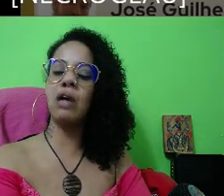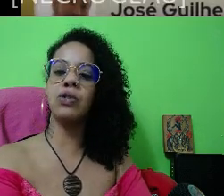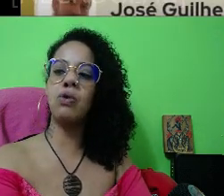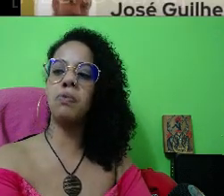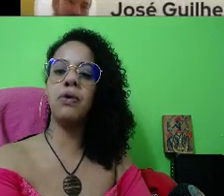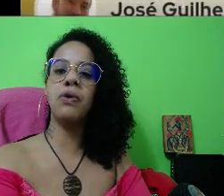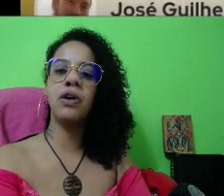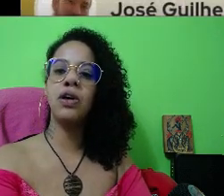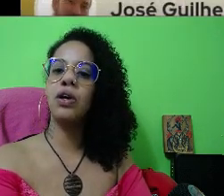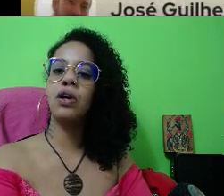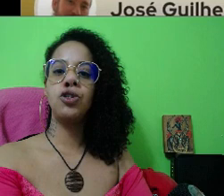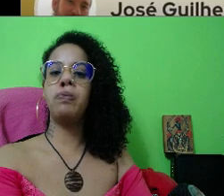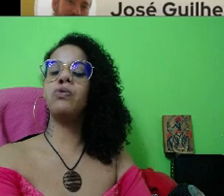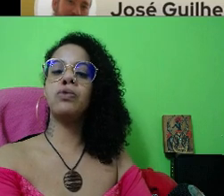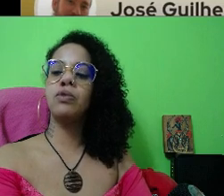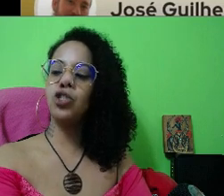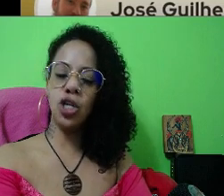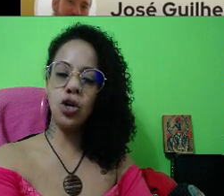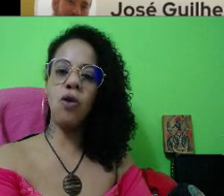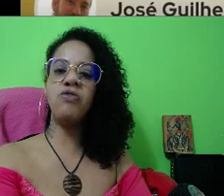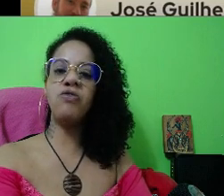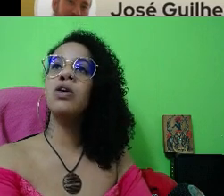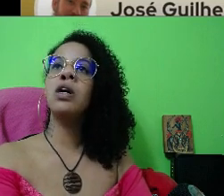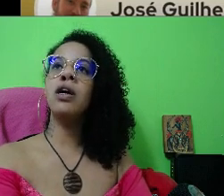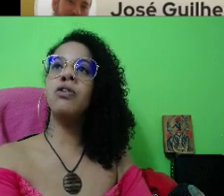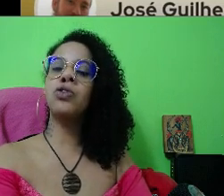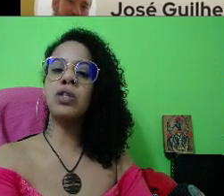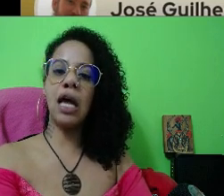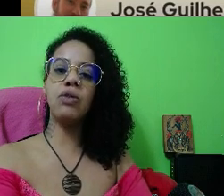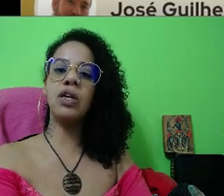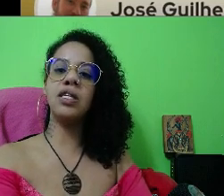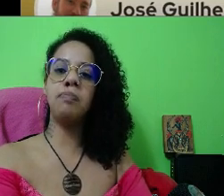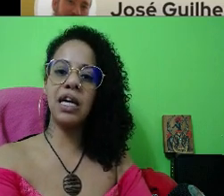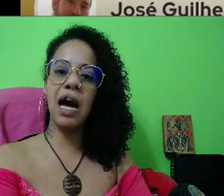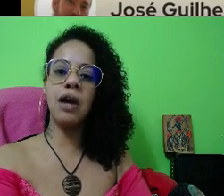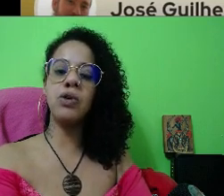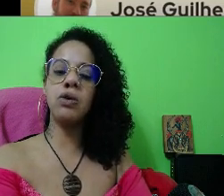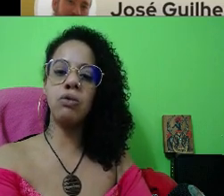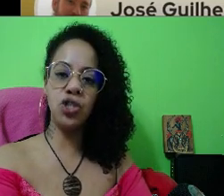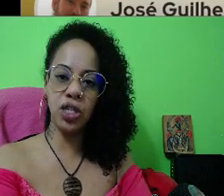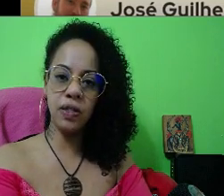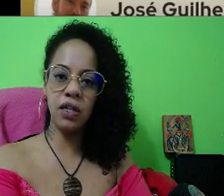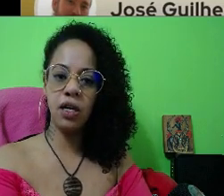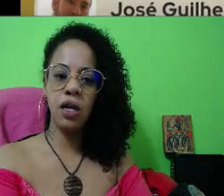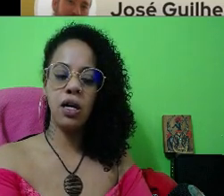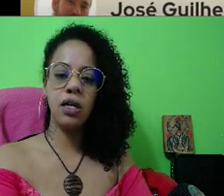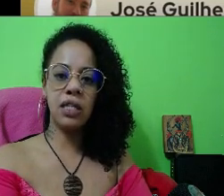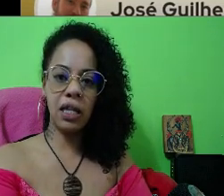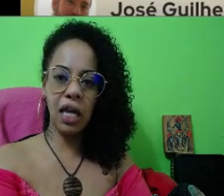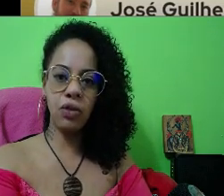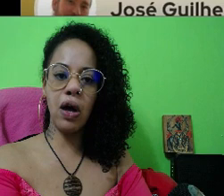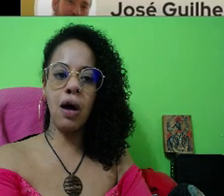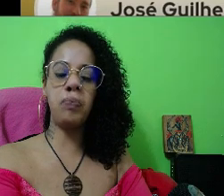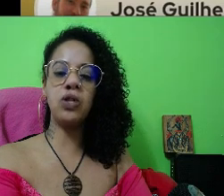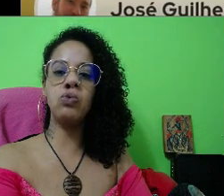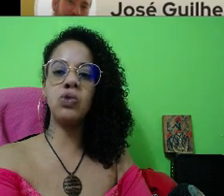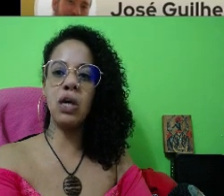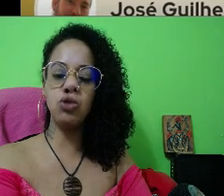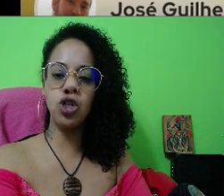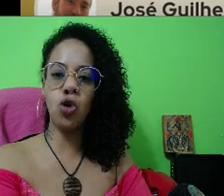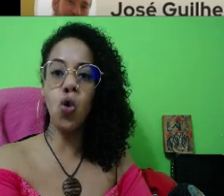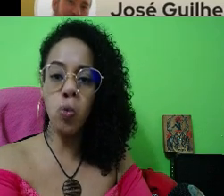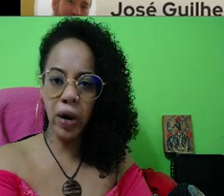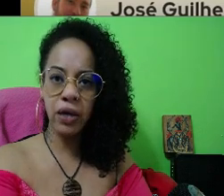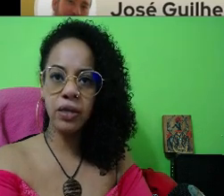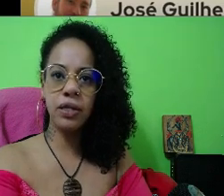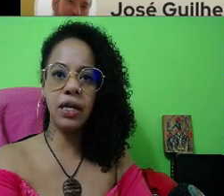que isso tá acontecendo comigo tipo de novo eu tô tendo que explicar o que eu não disse tá tendo a